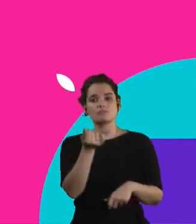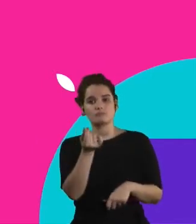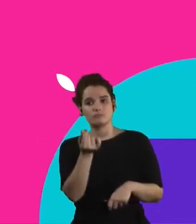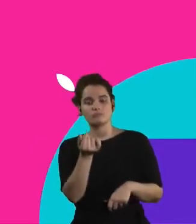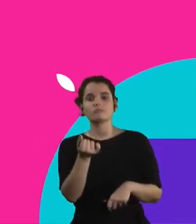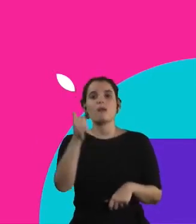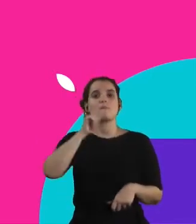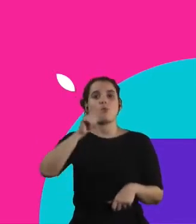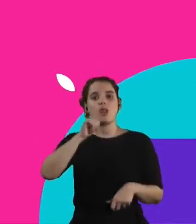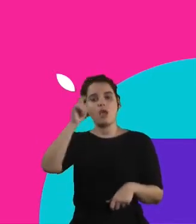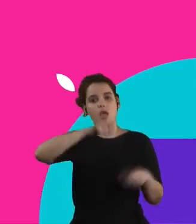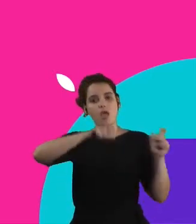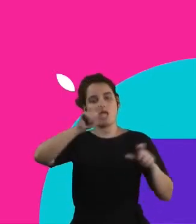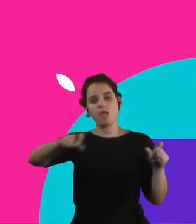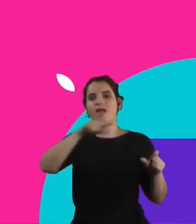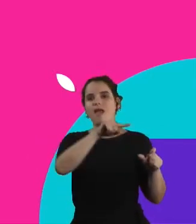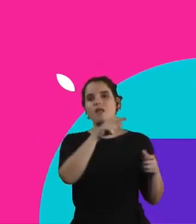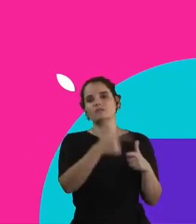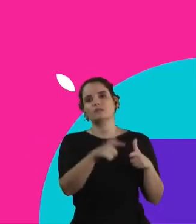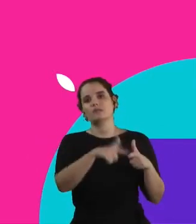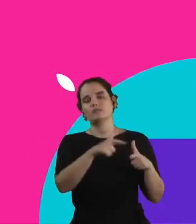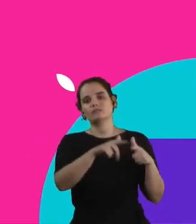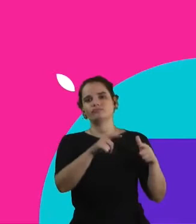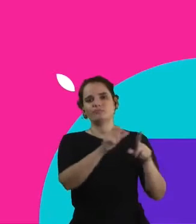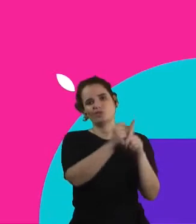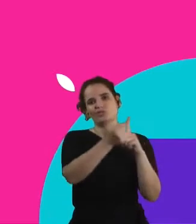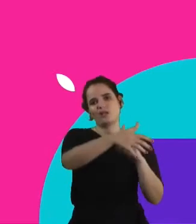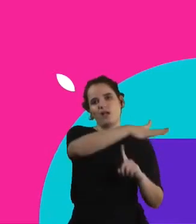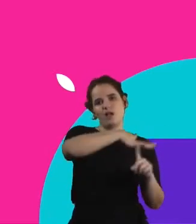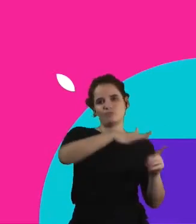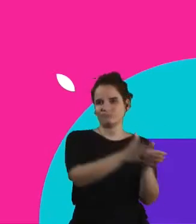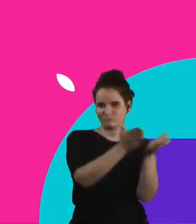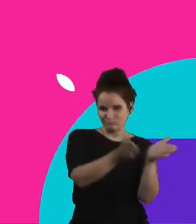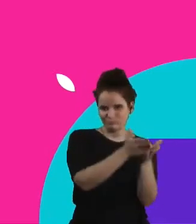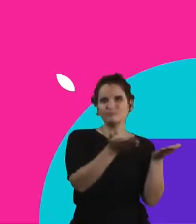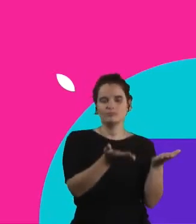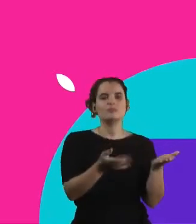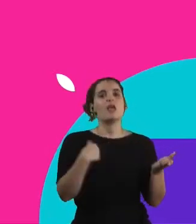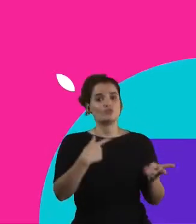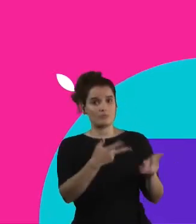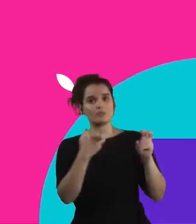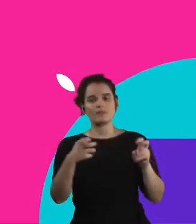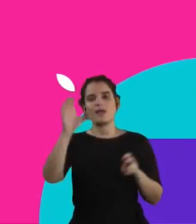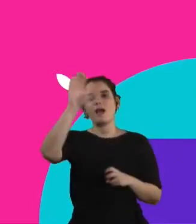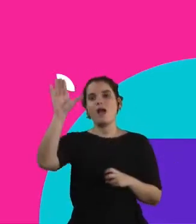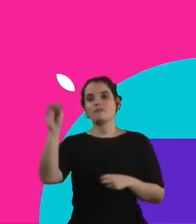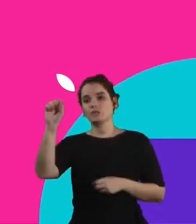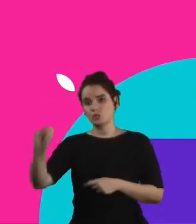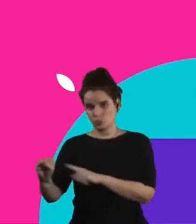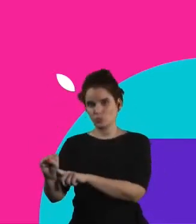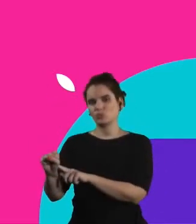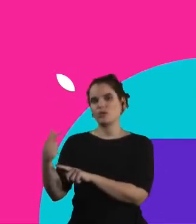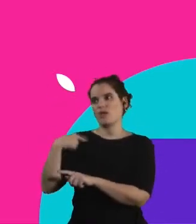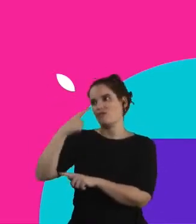mulheres em situação de vulnerabilidade social. Uma mulher que está nessa situação, eu já vi na África do Sul, por exemplo, em